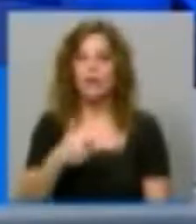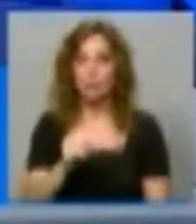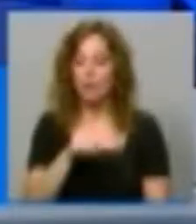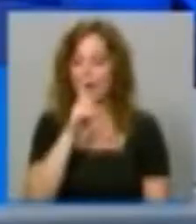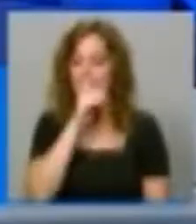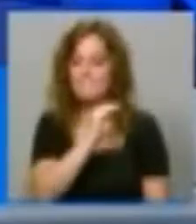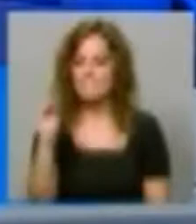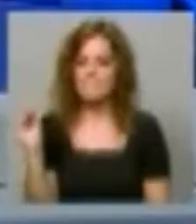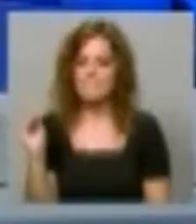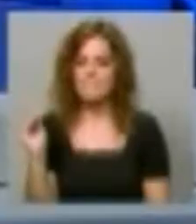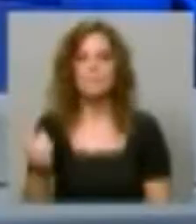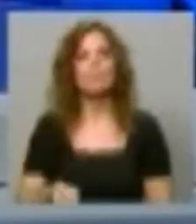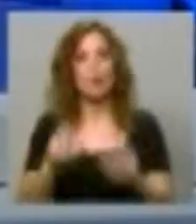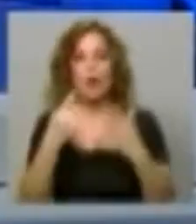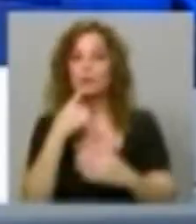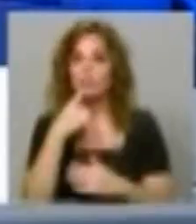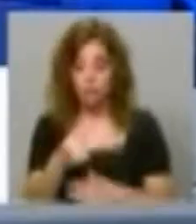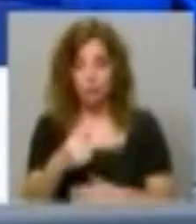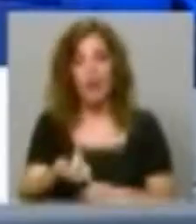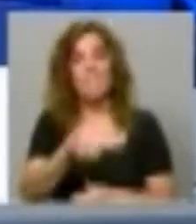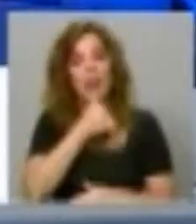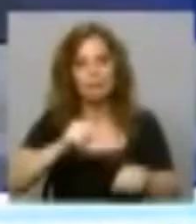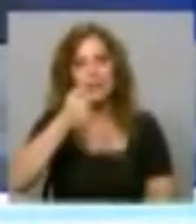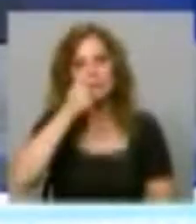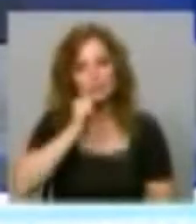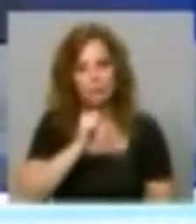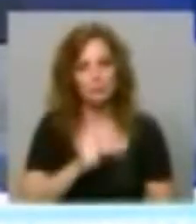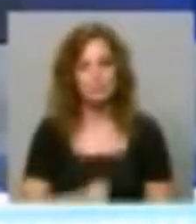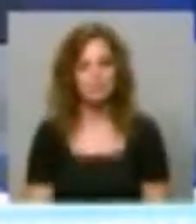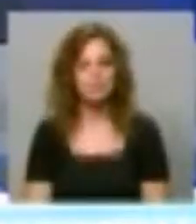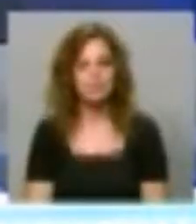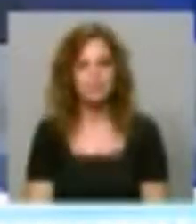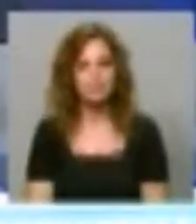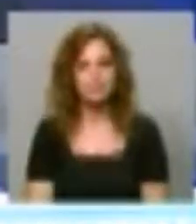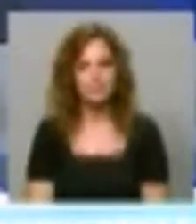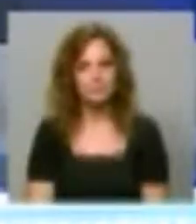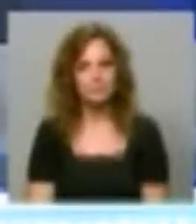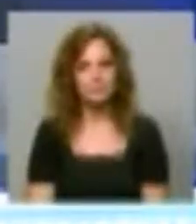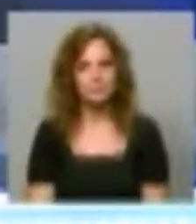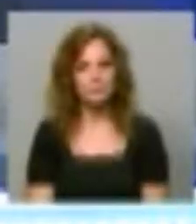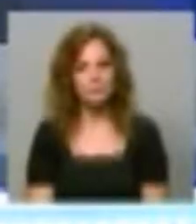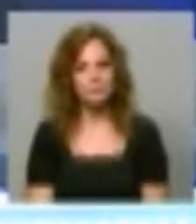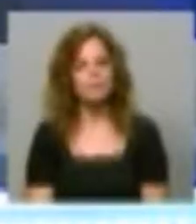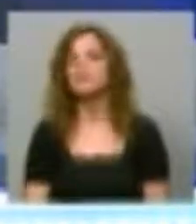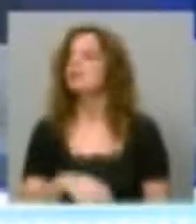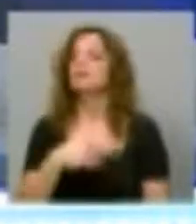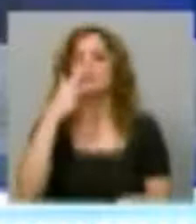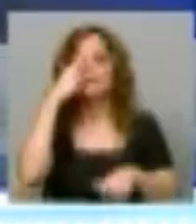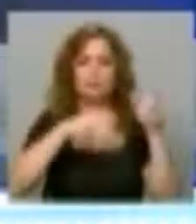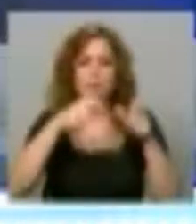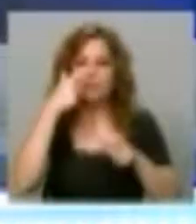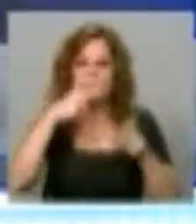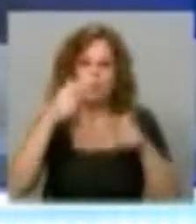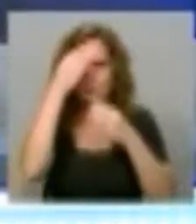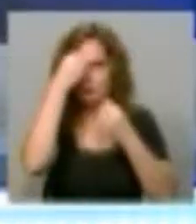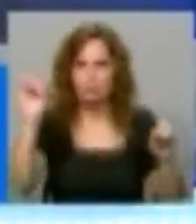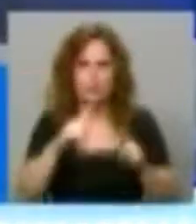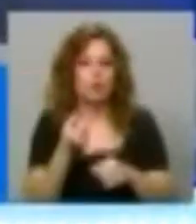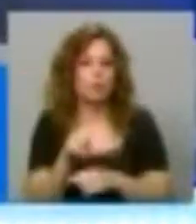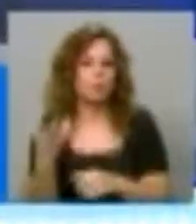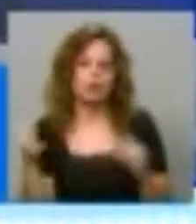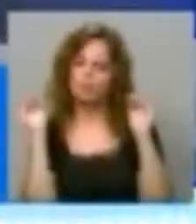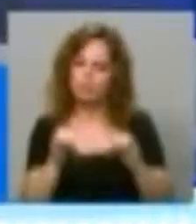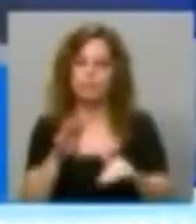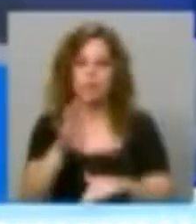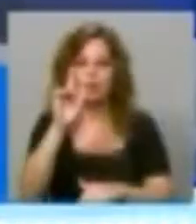que contra a violência doméstica e que está a ser intensa dezenas de professores concentraram sem luz rua em defesa do estatuto profissional